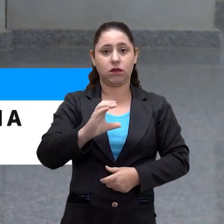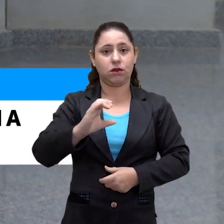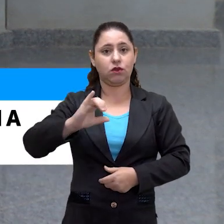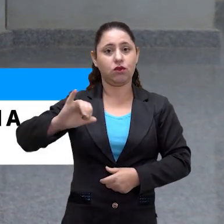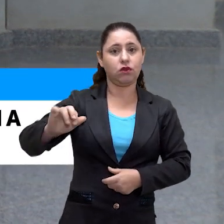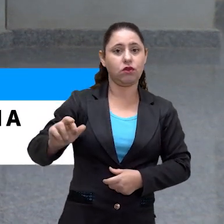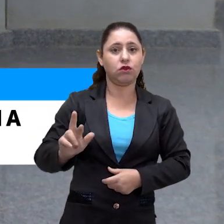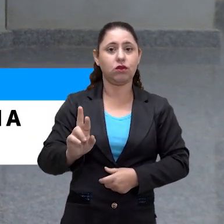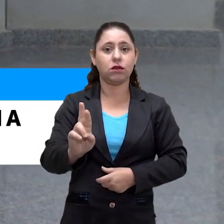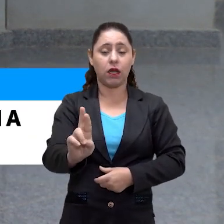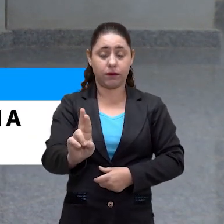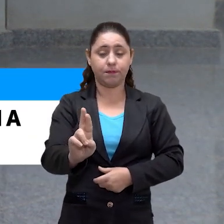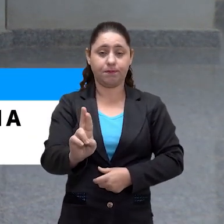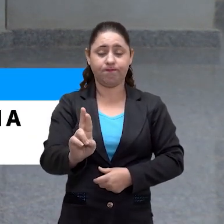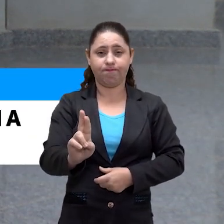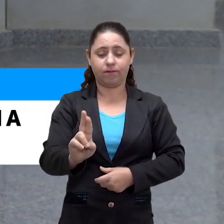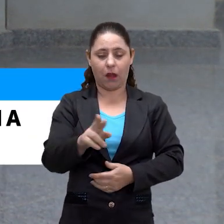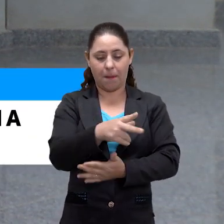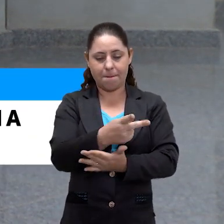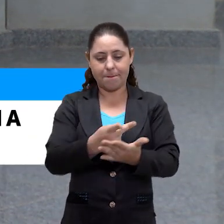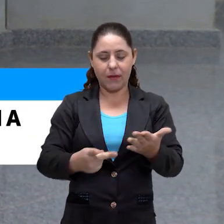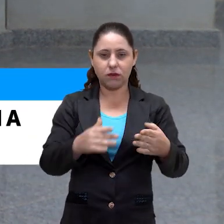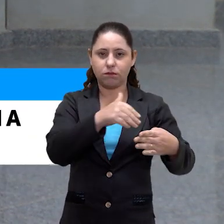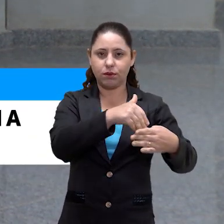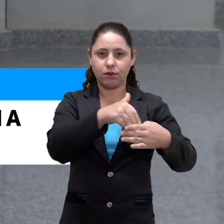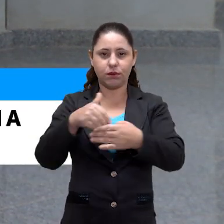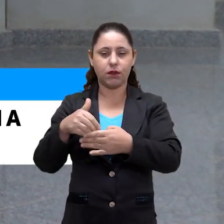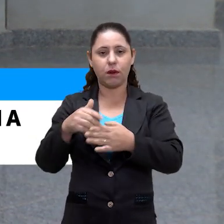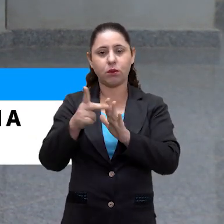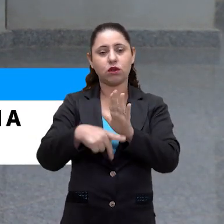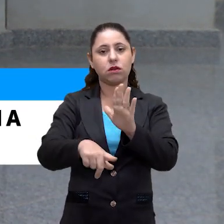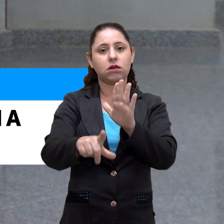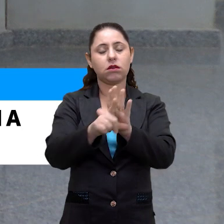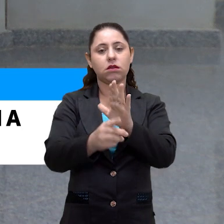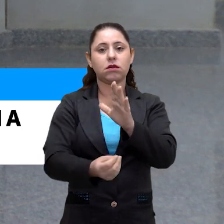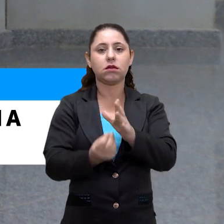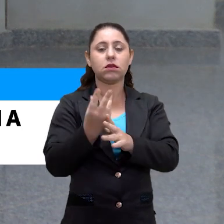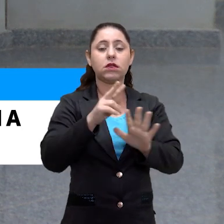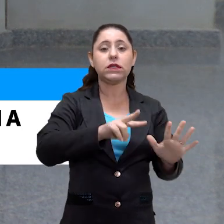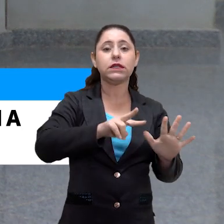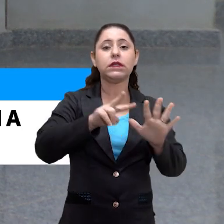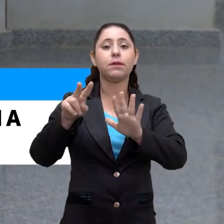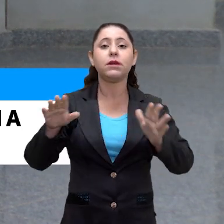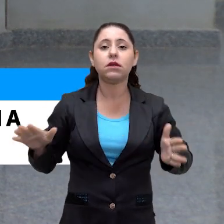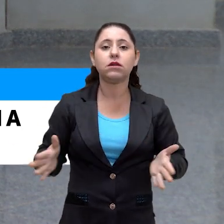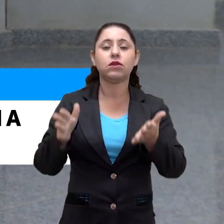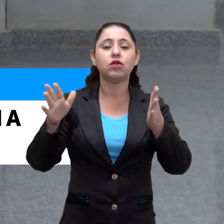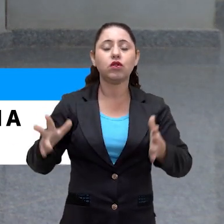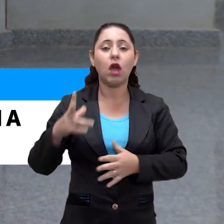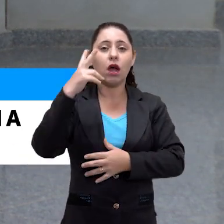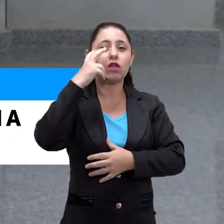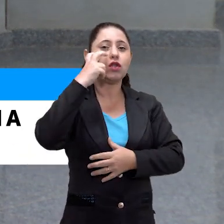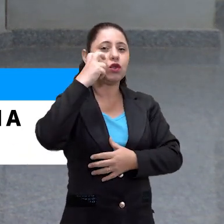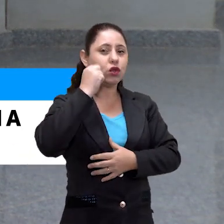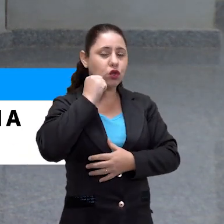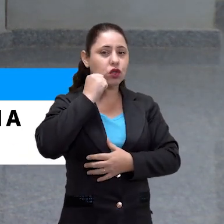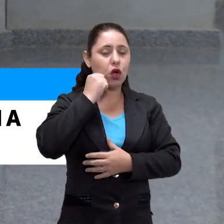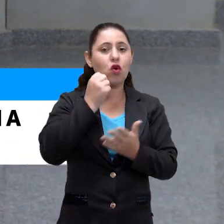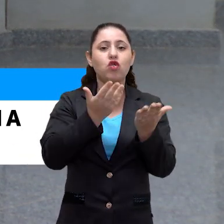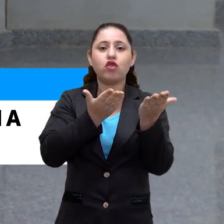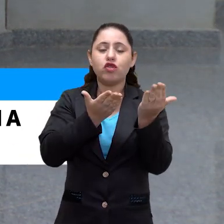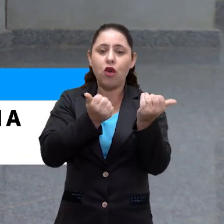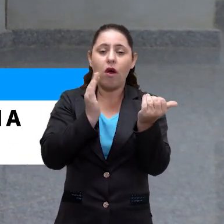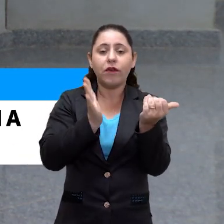A Comissão de Constituição, Justiça e Redação emitiu parecer favorável ao projeto de lei que institui a Semana de Incentivo à